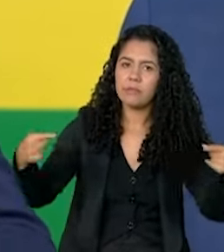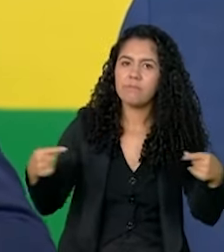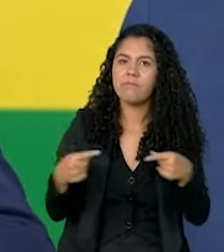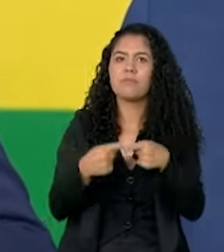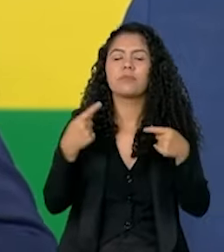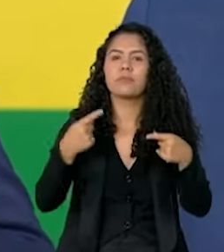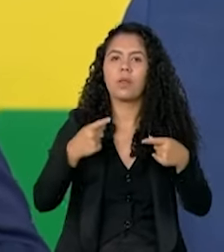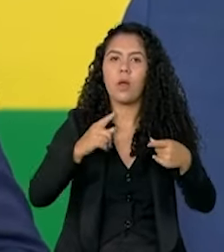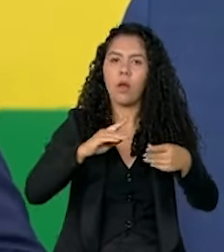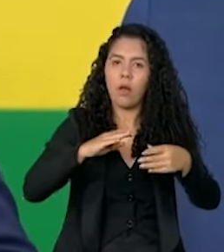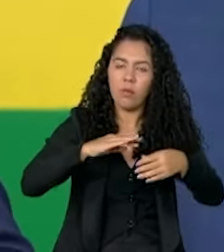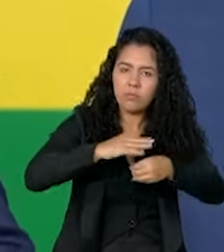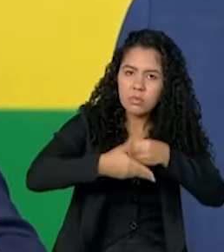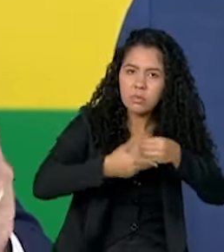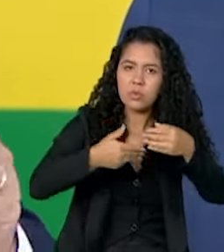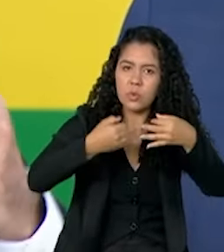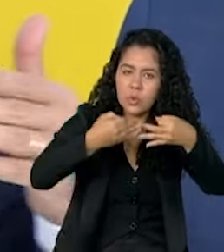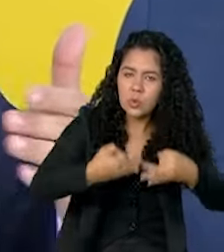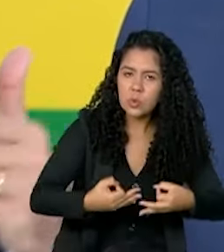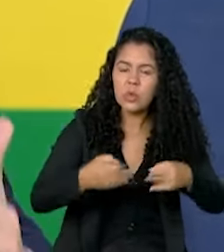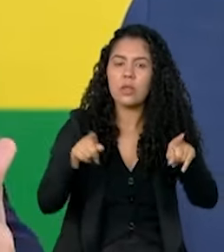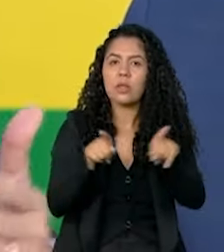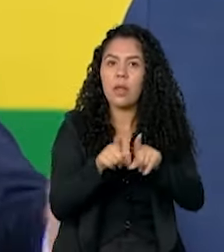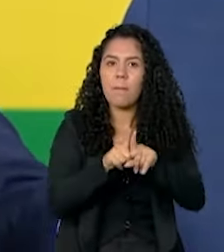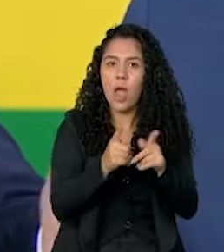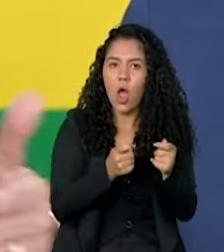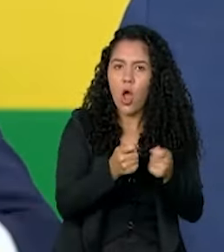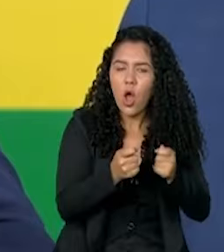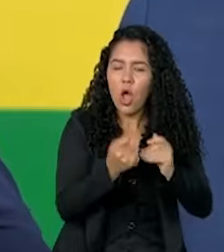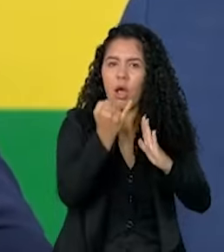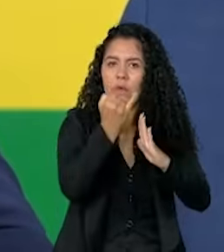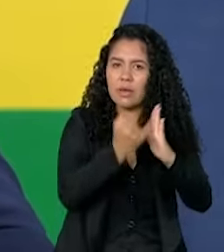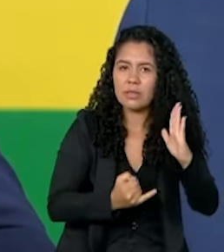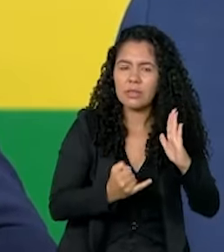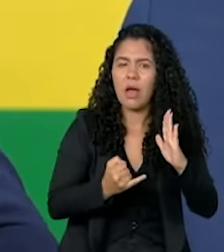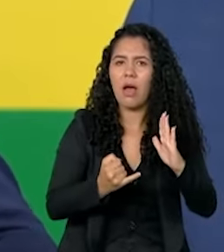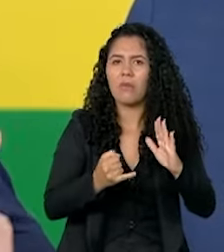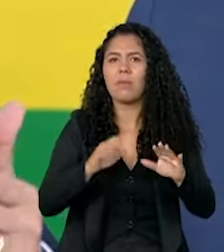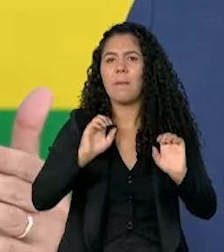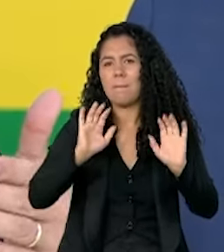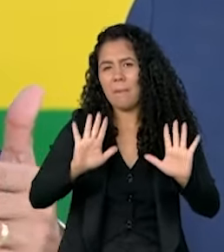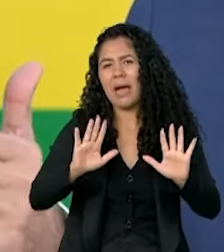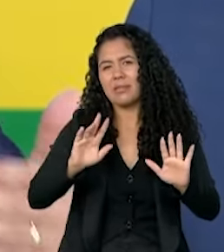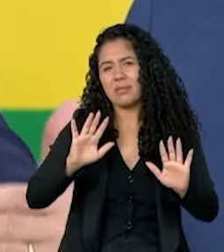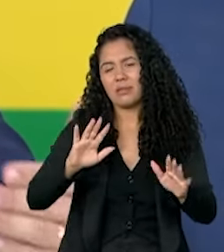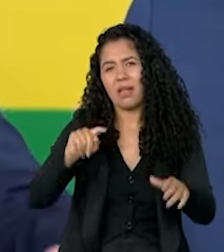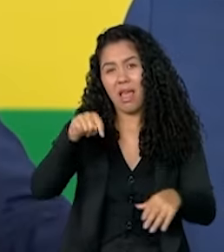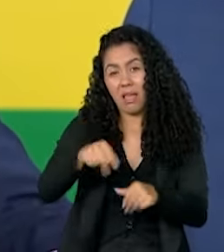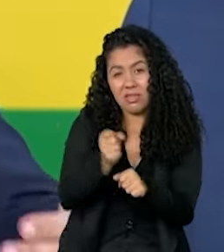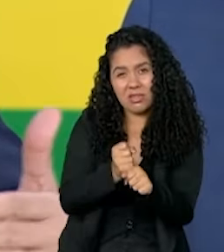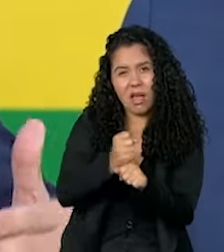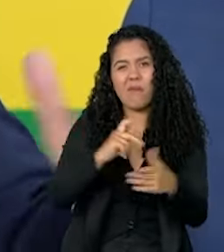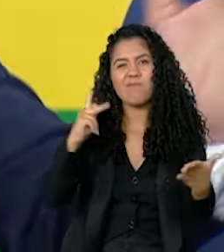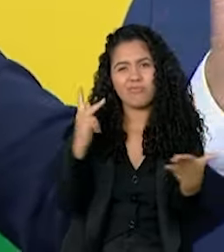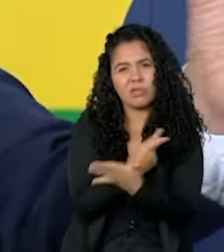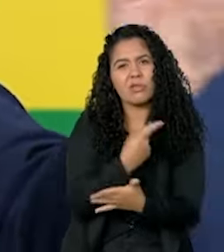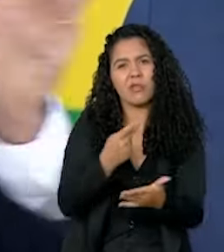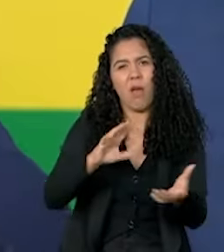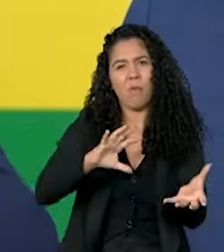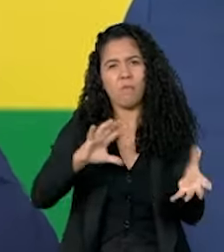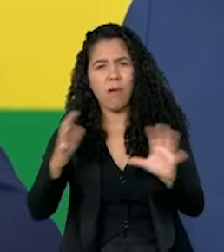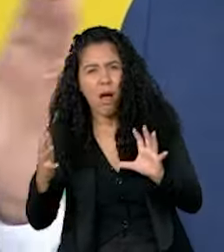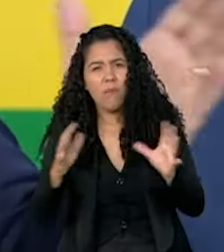com inflação controlada, mesmo com os choques que nós tivemos esse ano, nós estamos conseguindo manter a